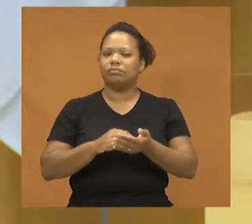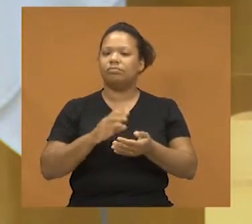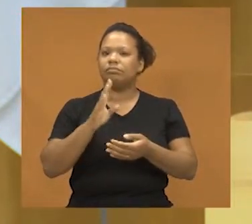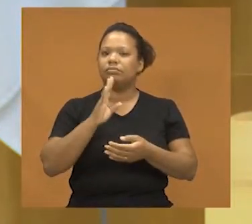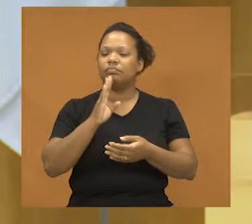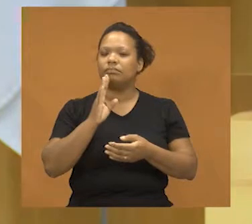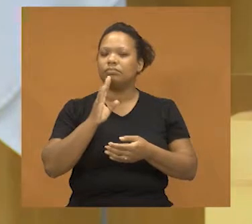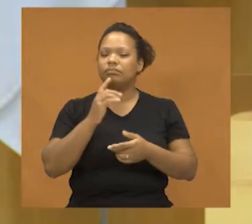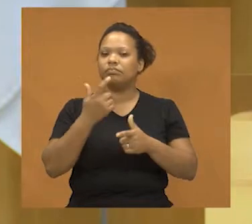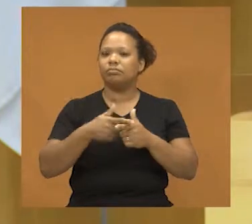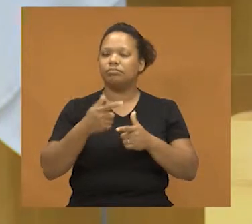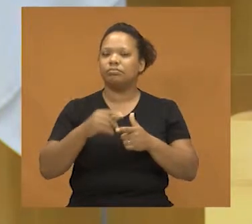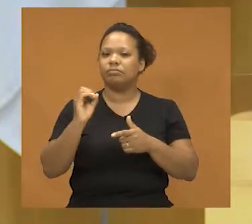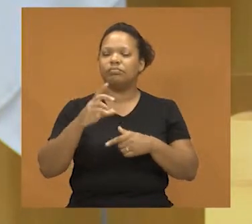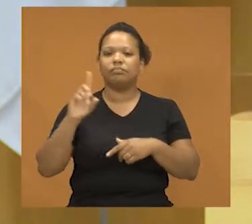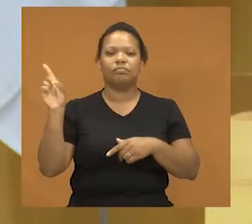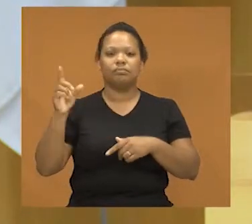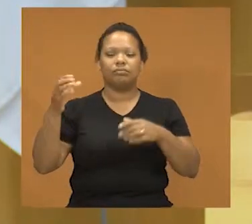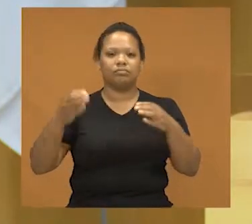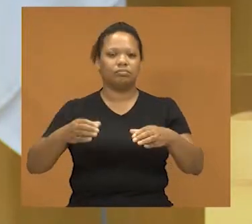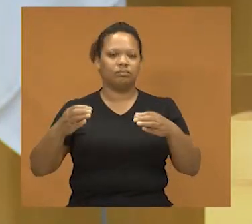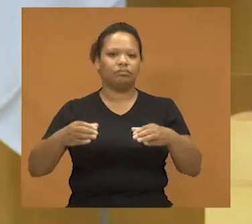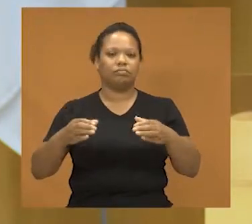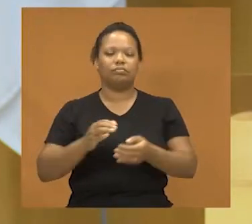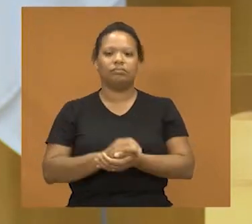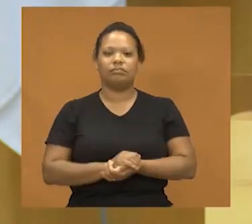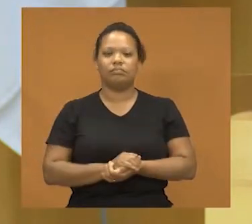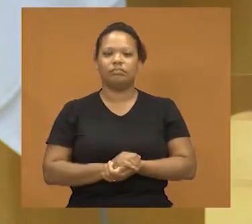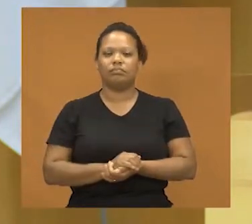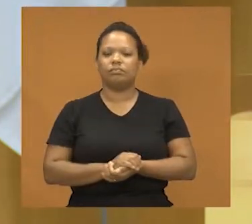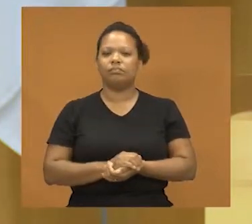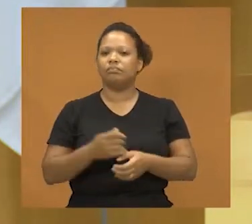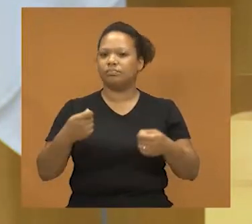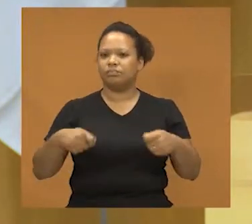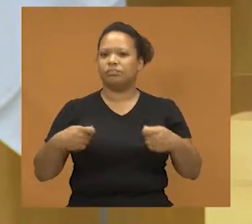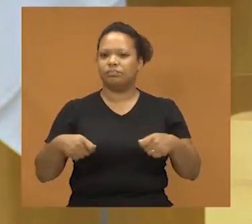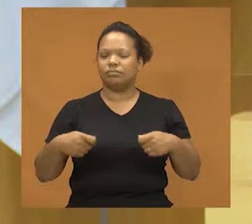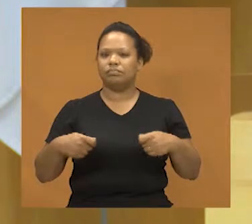dos problemas que ocorrem no local. Tá? Então, é necessário